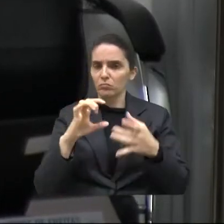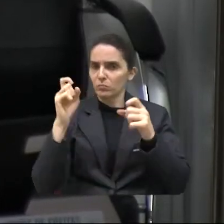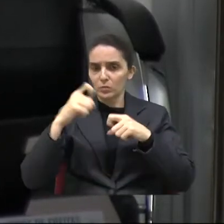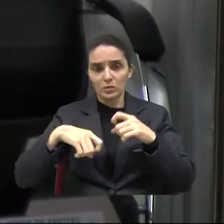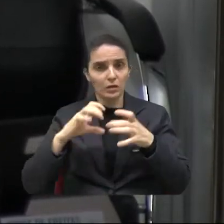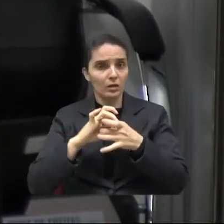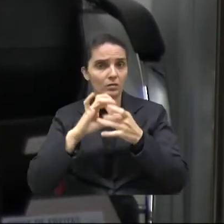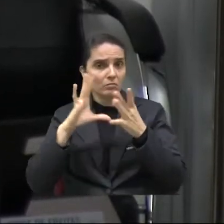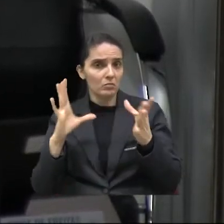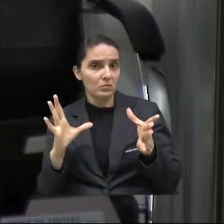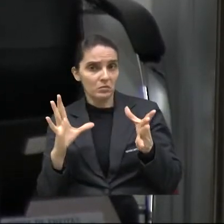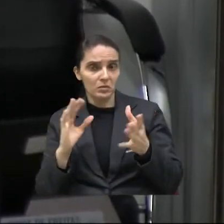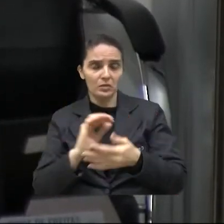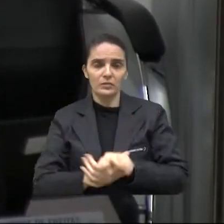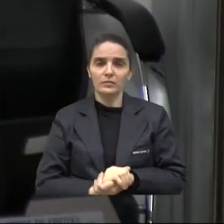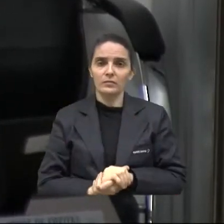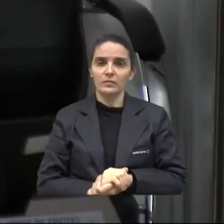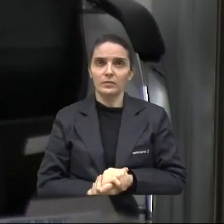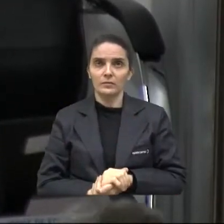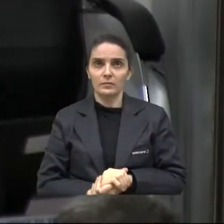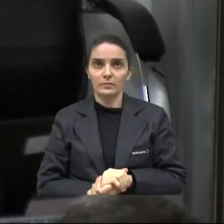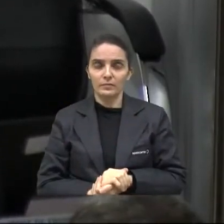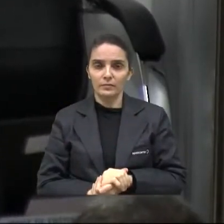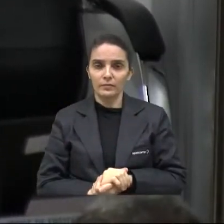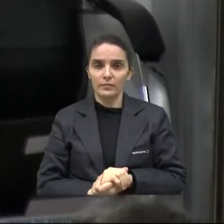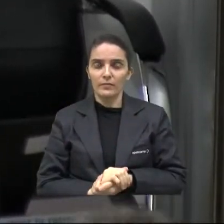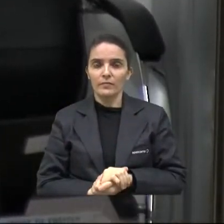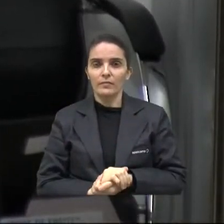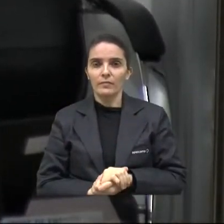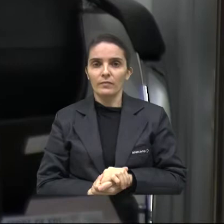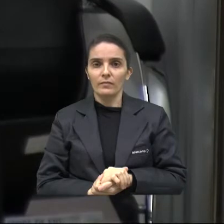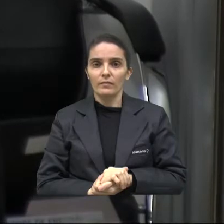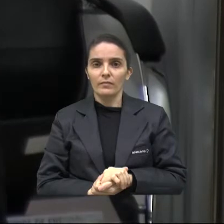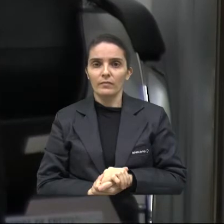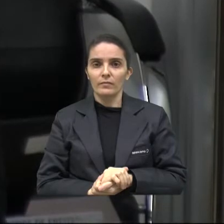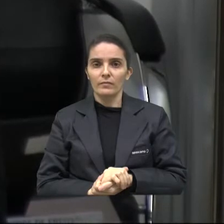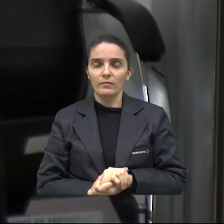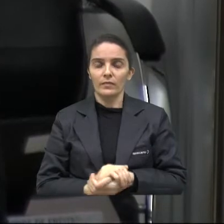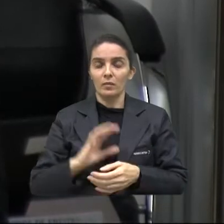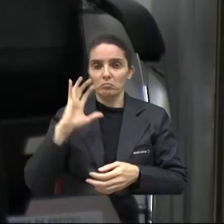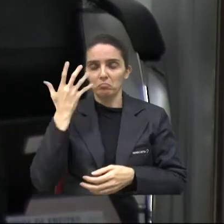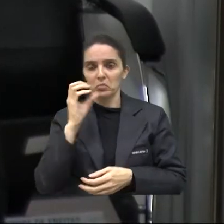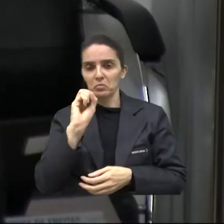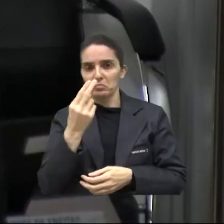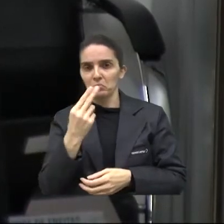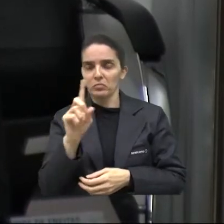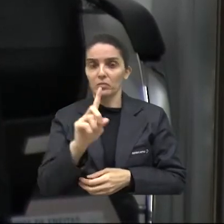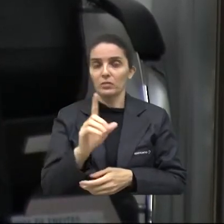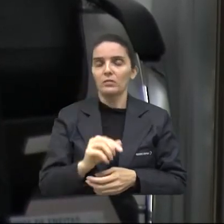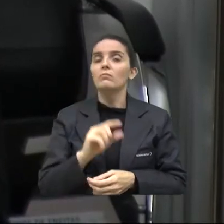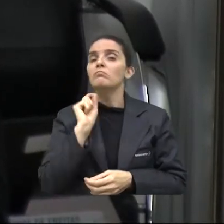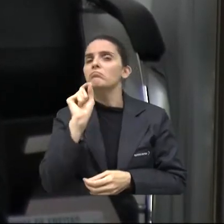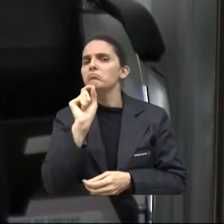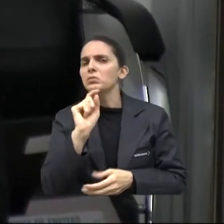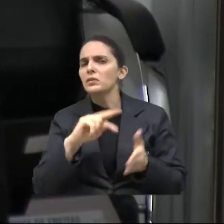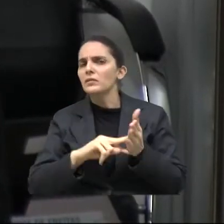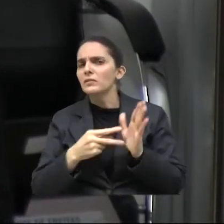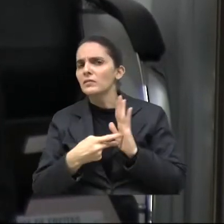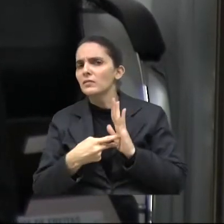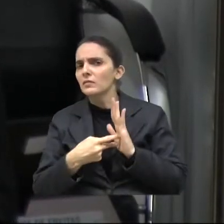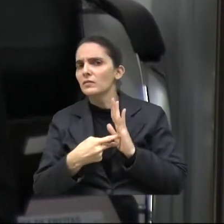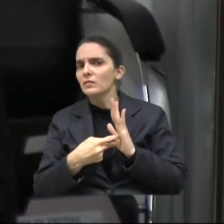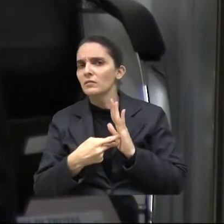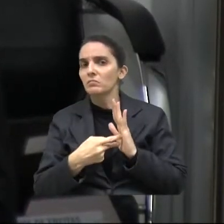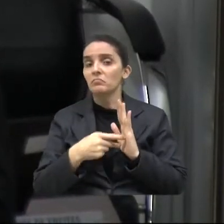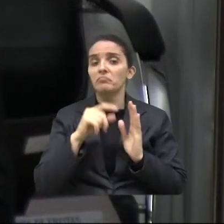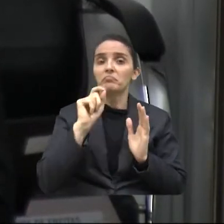ideologia de gênero, autoatributiva, real ou presumida. Quer dizer, quem que vai